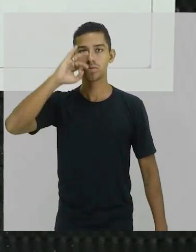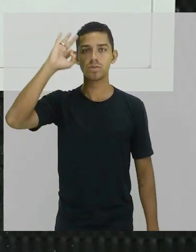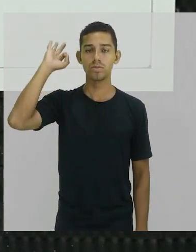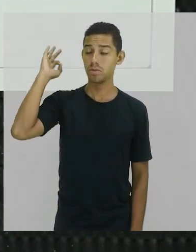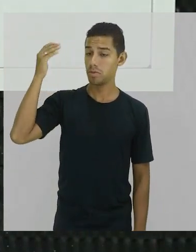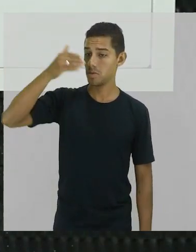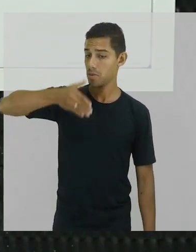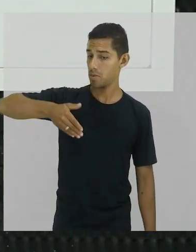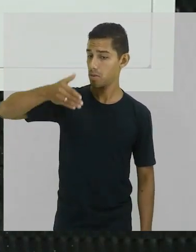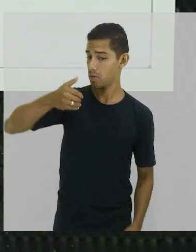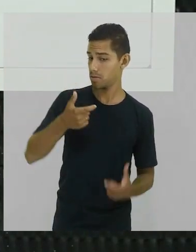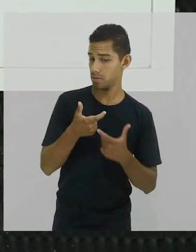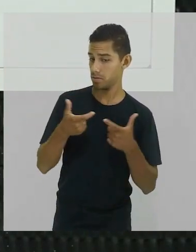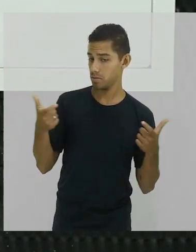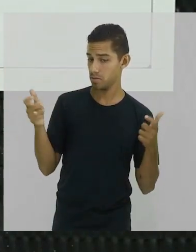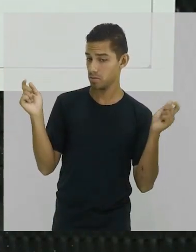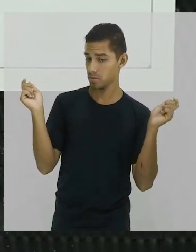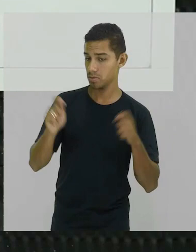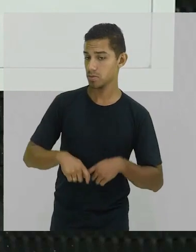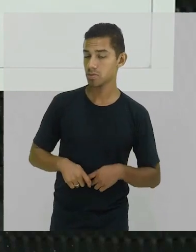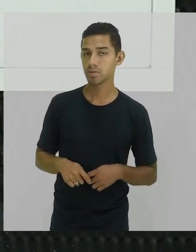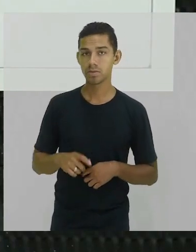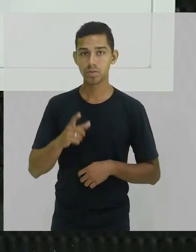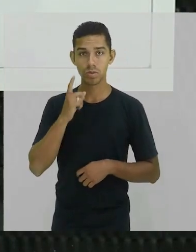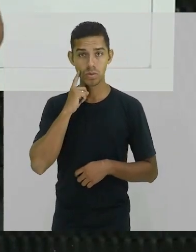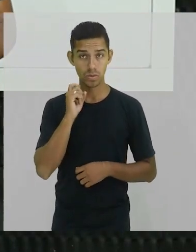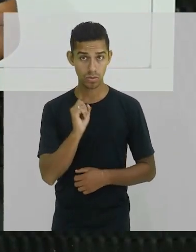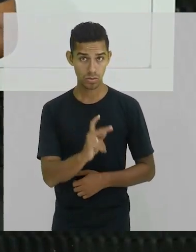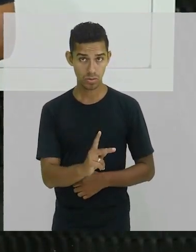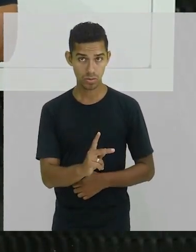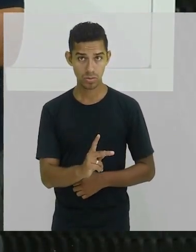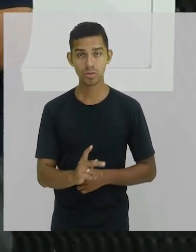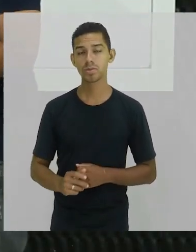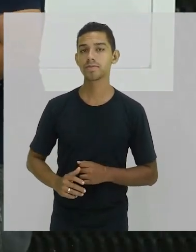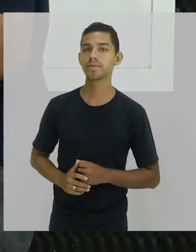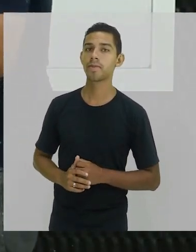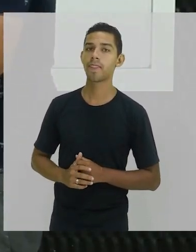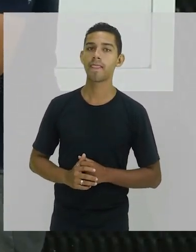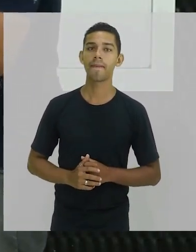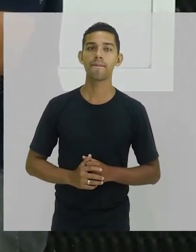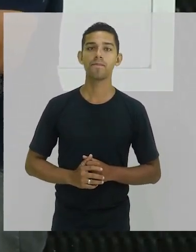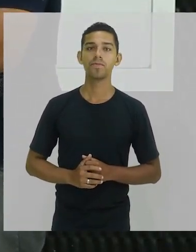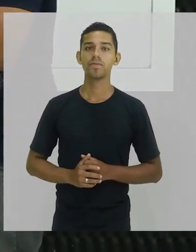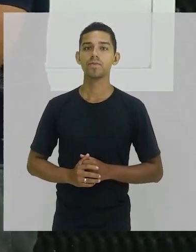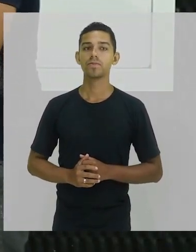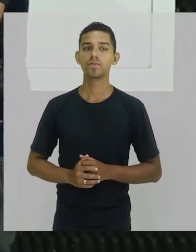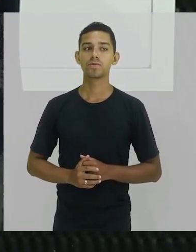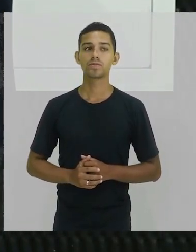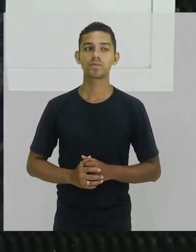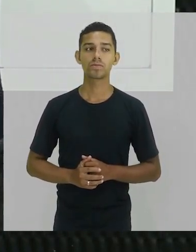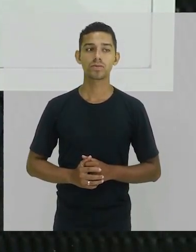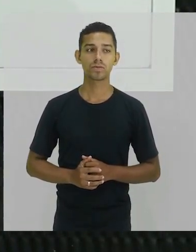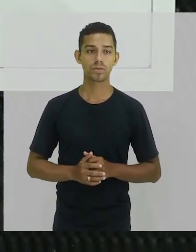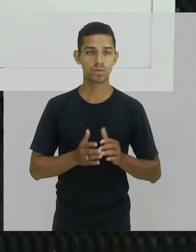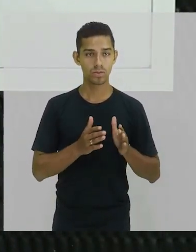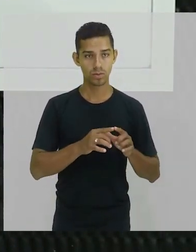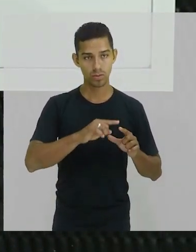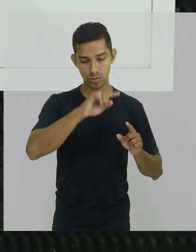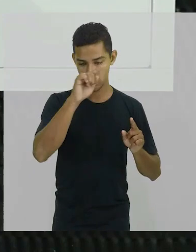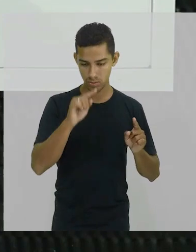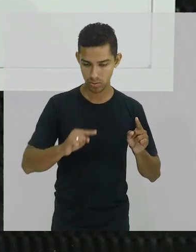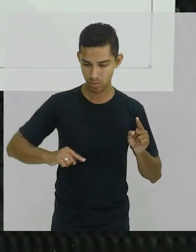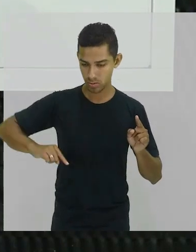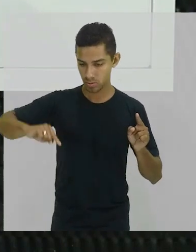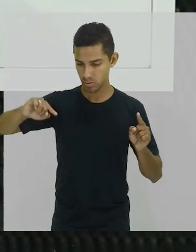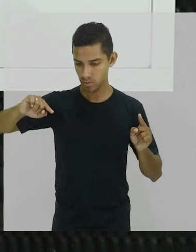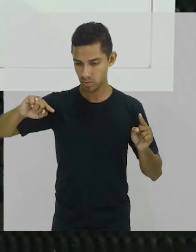grandezas diretamente proporcionais, tá certo? Bom, então esse comprimento de onda, né, as